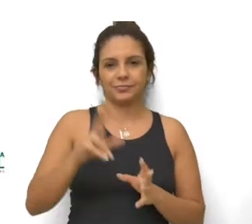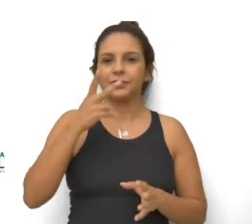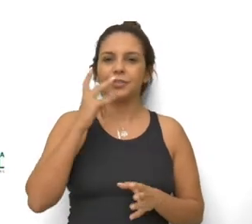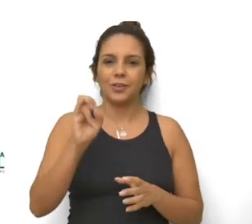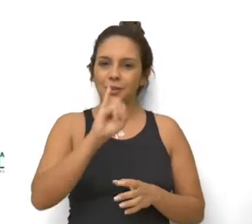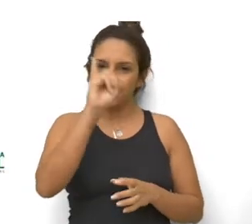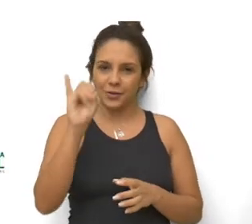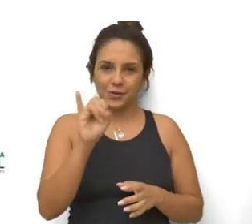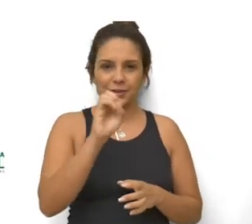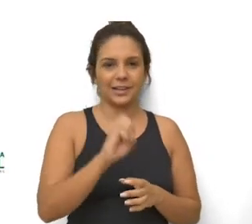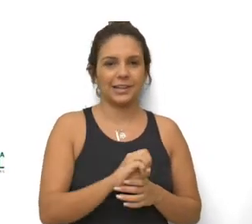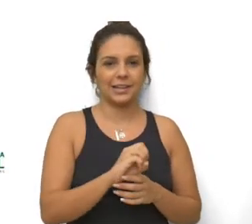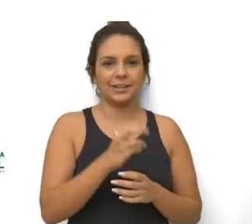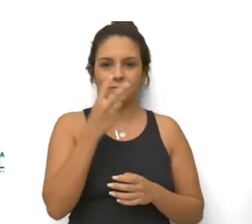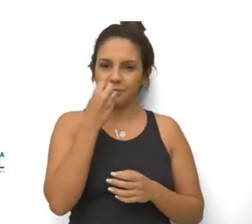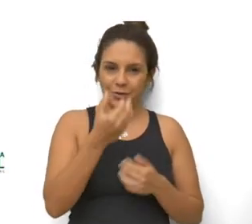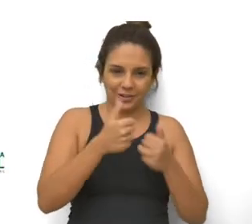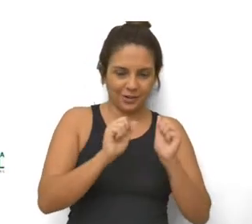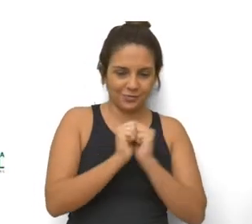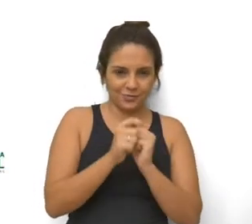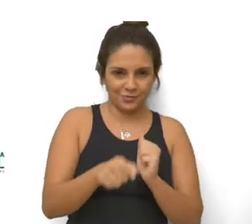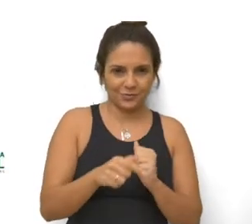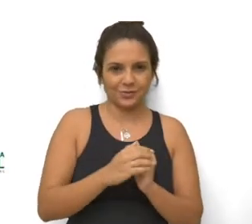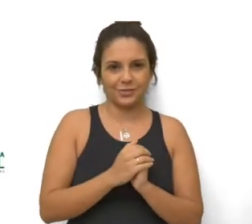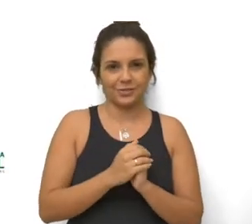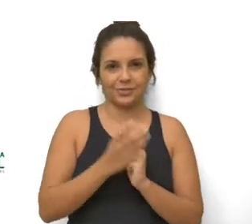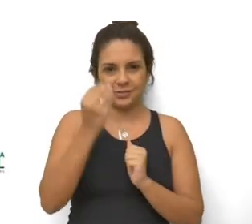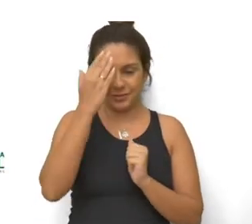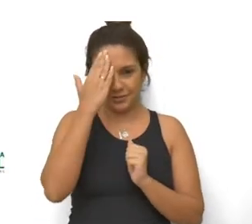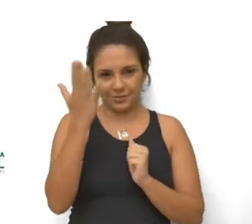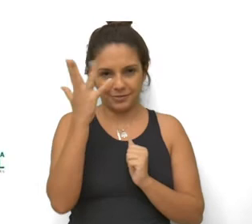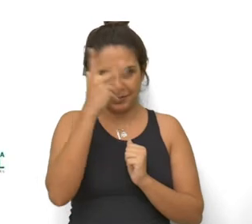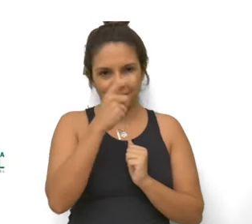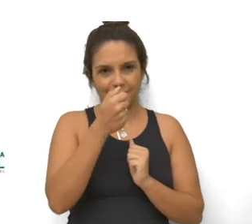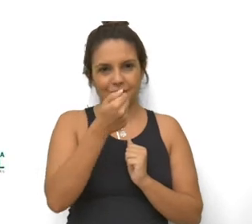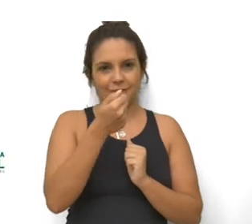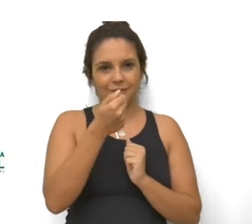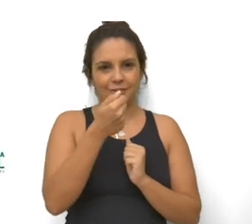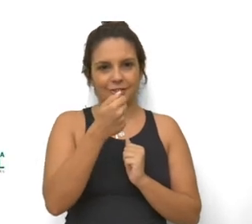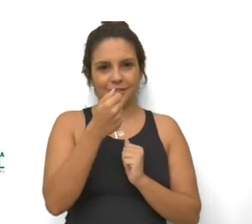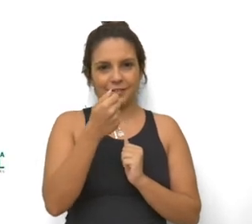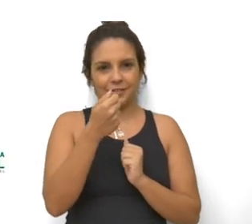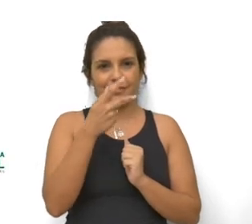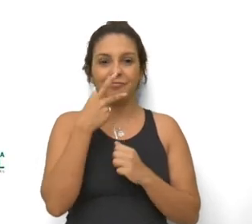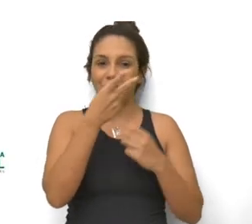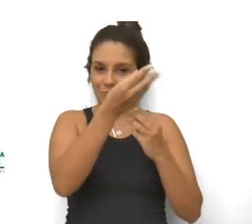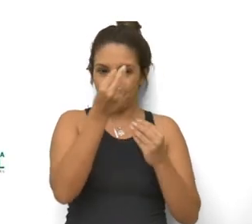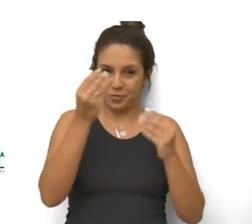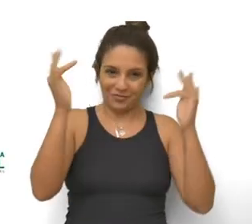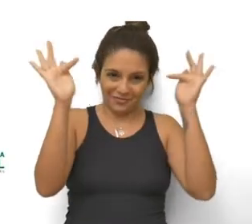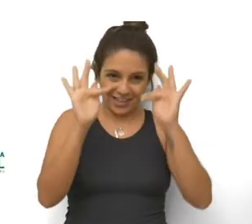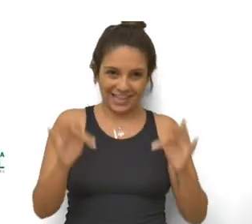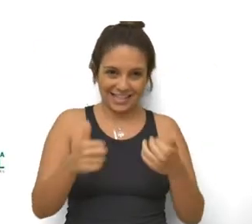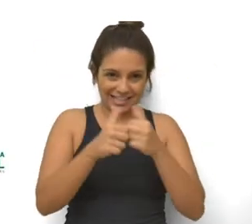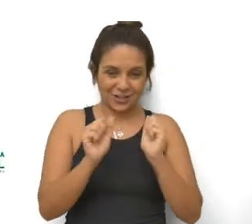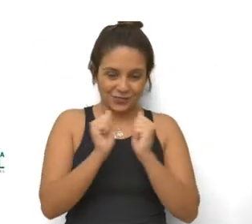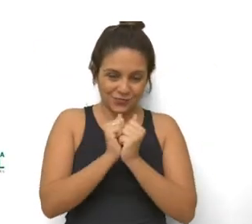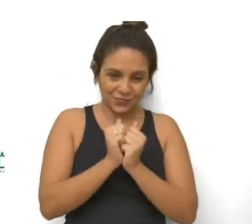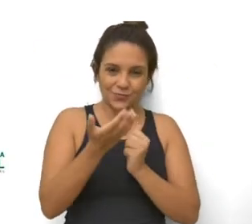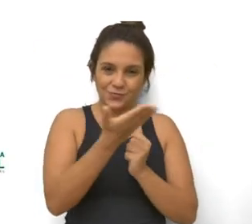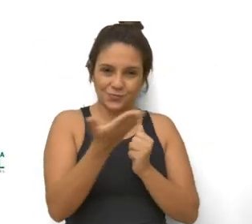noite. Ei, Que bom estar aqui com alegria! você. Muito, Regina! Afonso, é uma grande alegria estar nesse seu